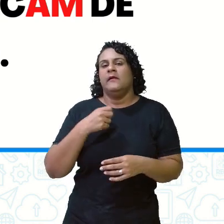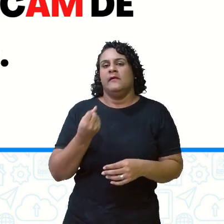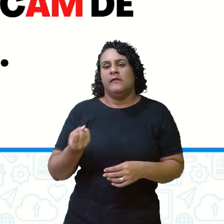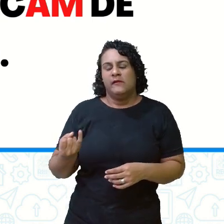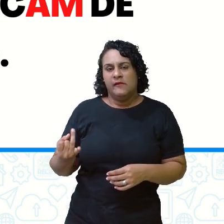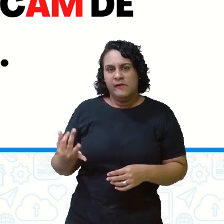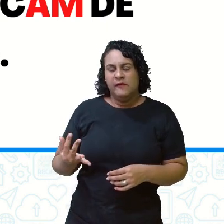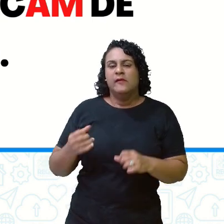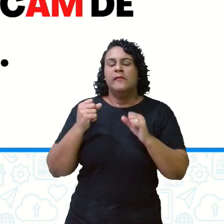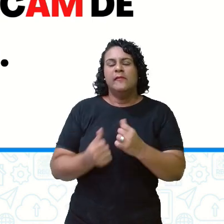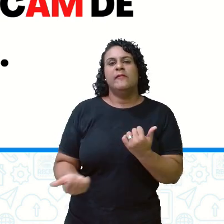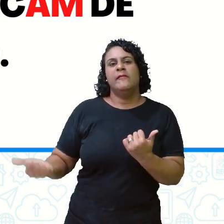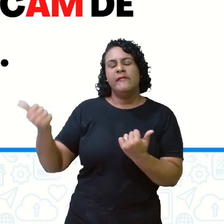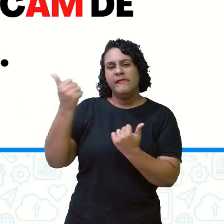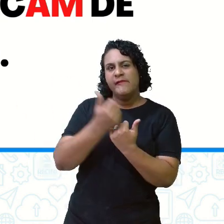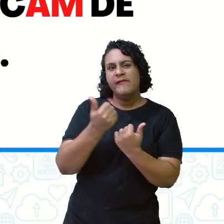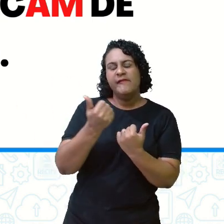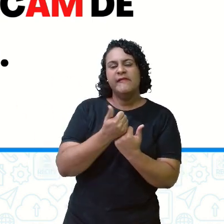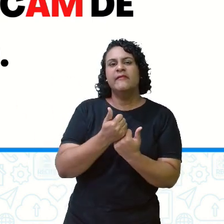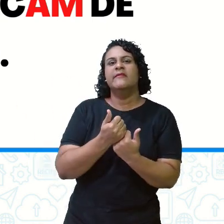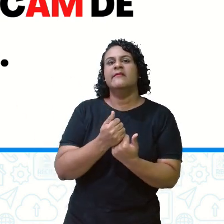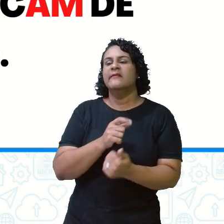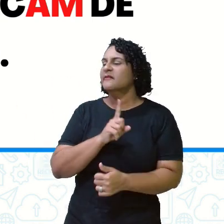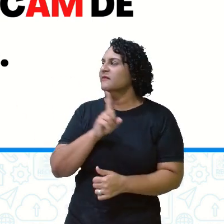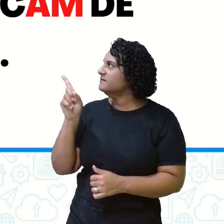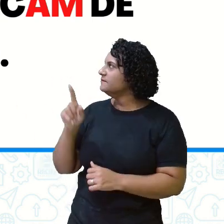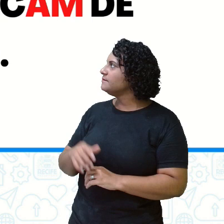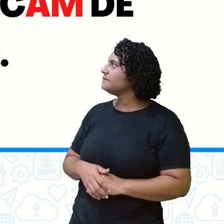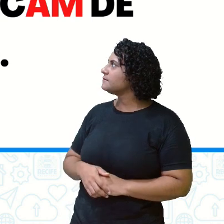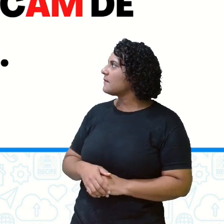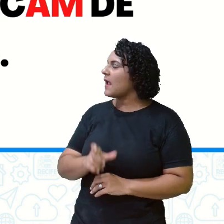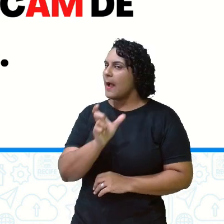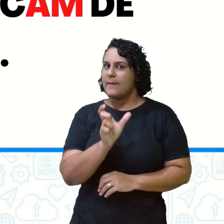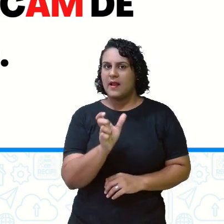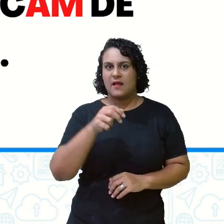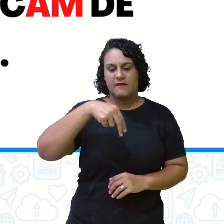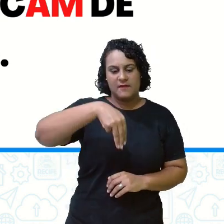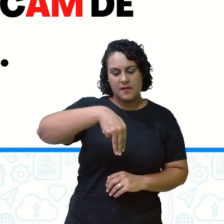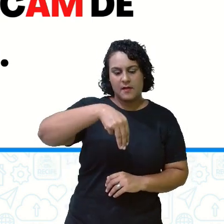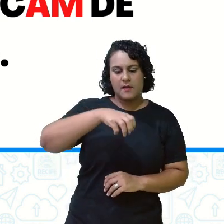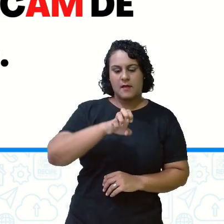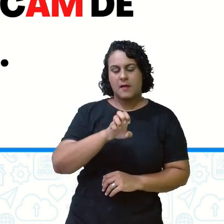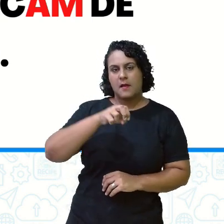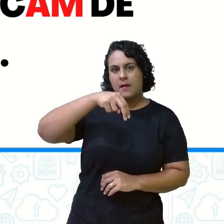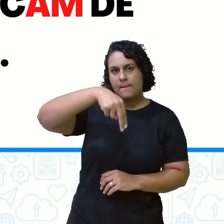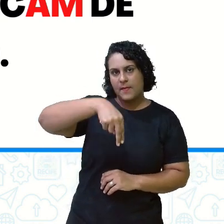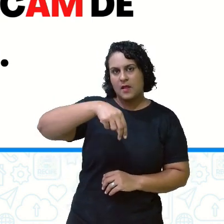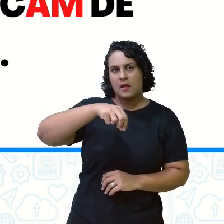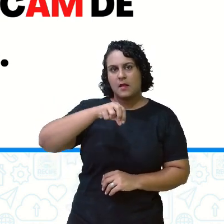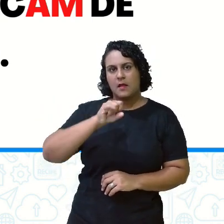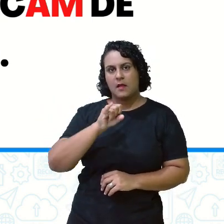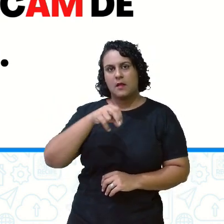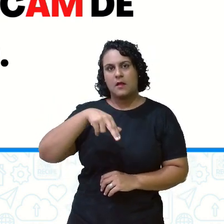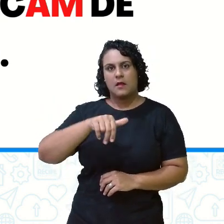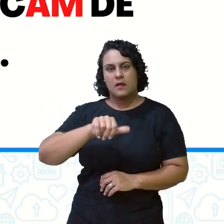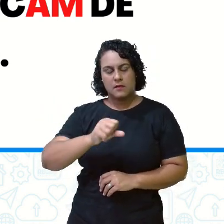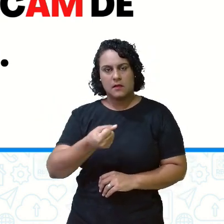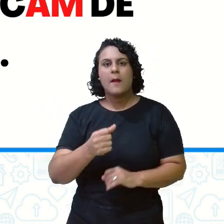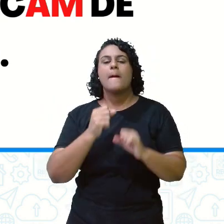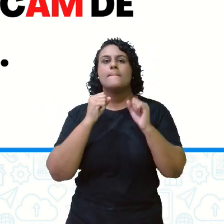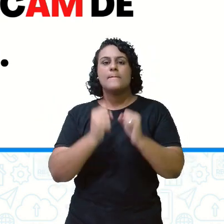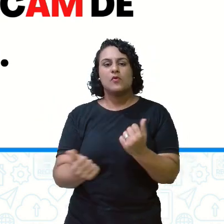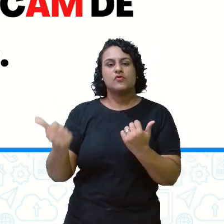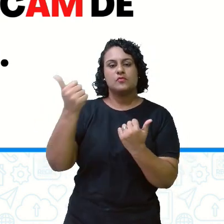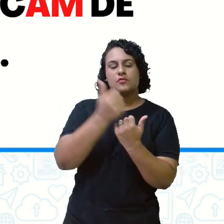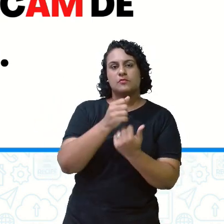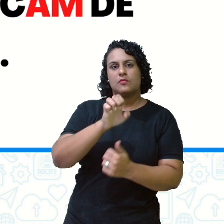também pode substituir as meninas por elas. Elas brincam de bambolê. E